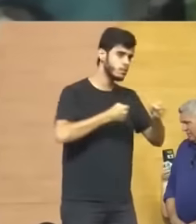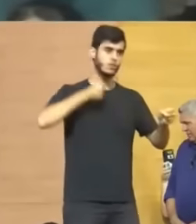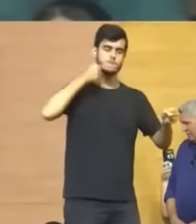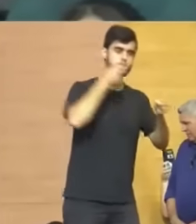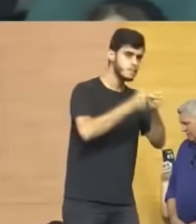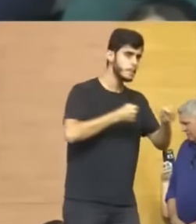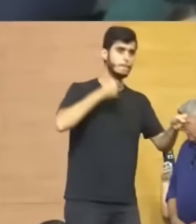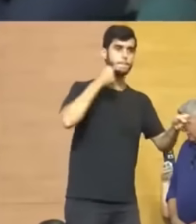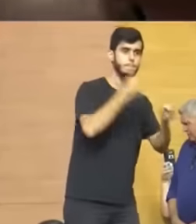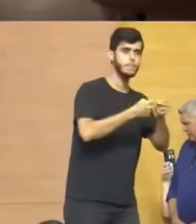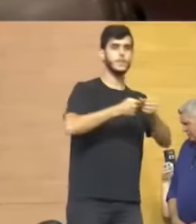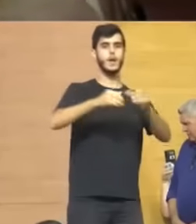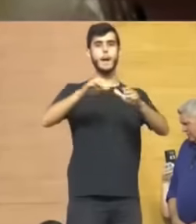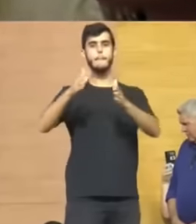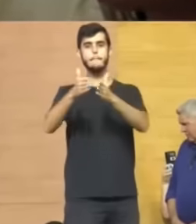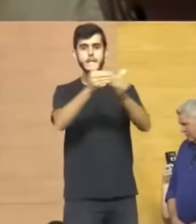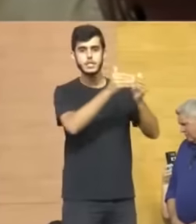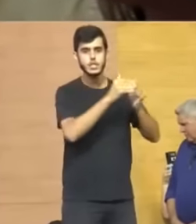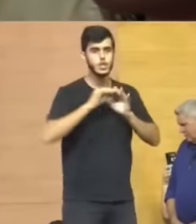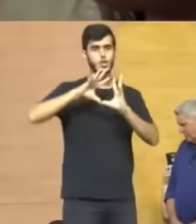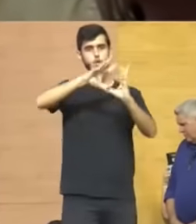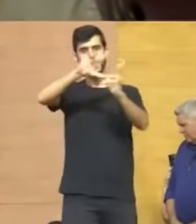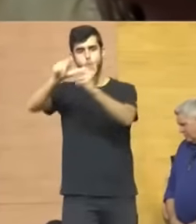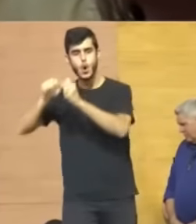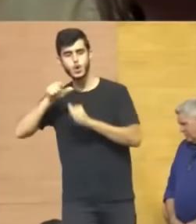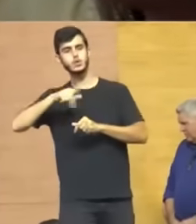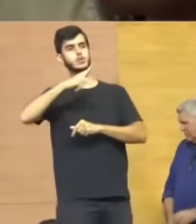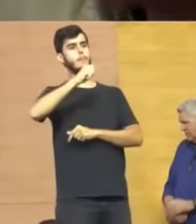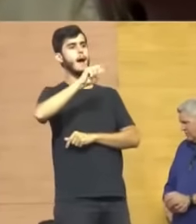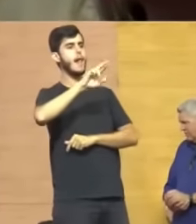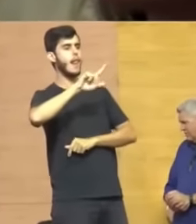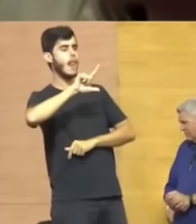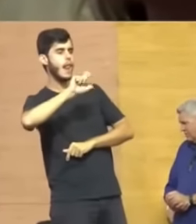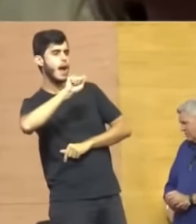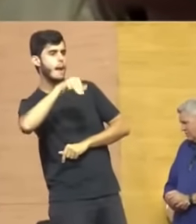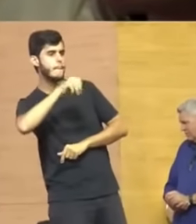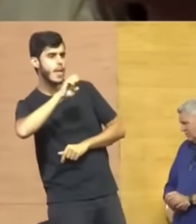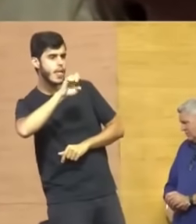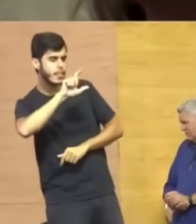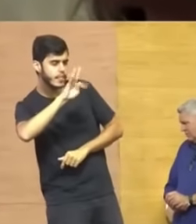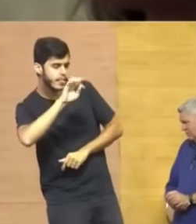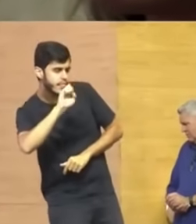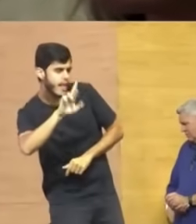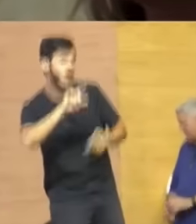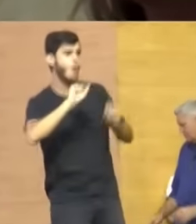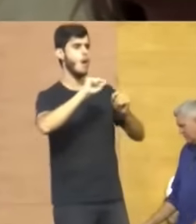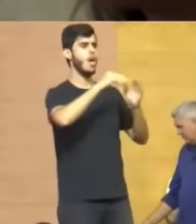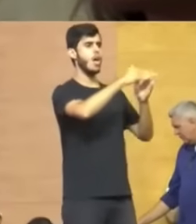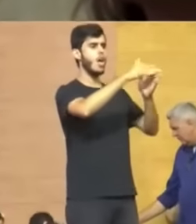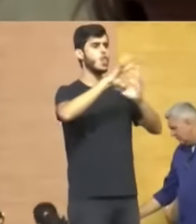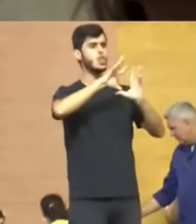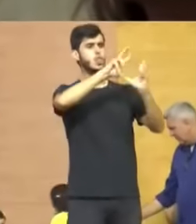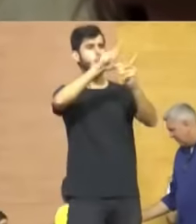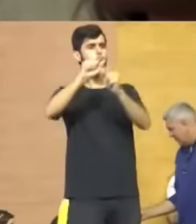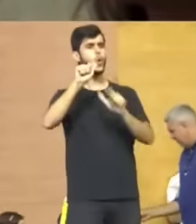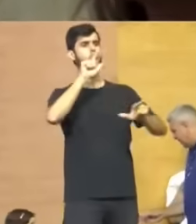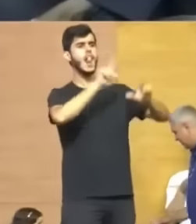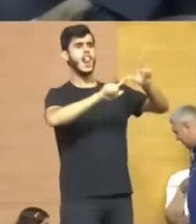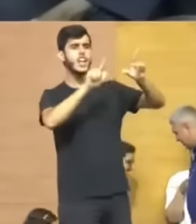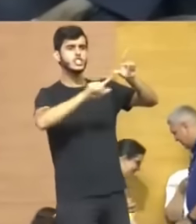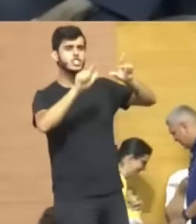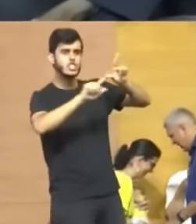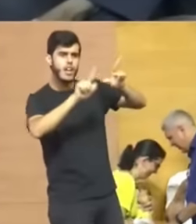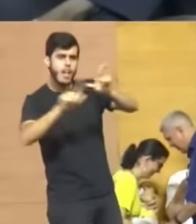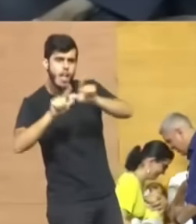pedindo para os nossos parlamentares colocarem acessibilidade, legenda, porque não é todo surdo que sabe ler o português. A língua